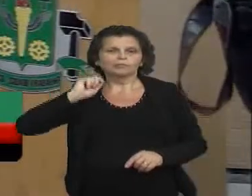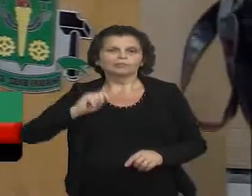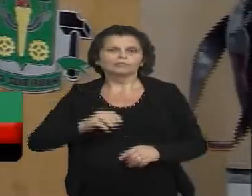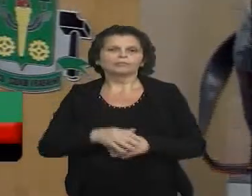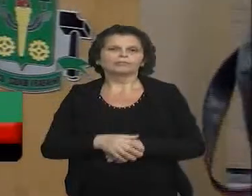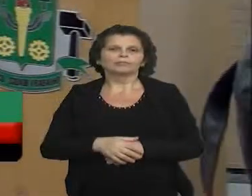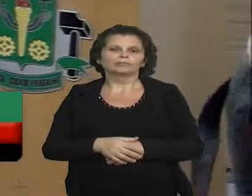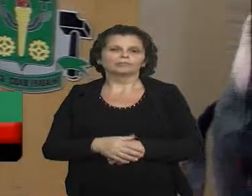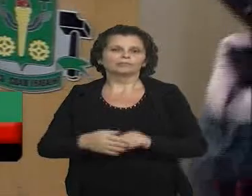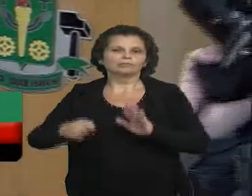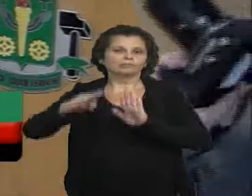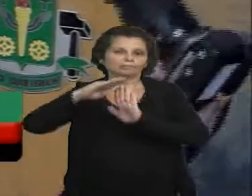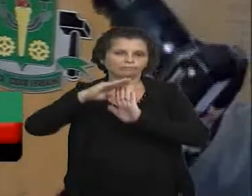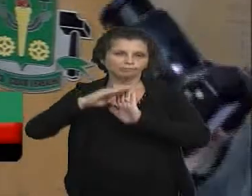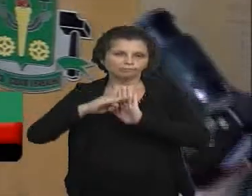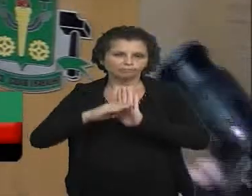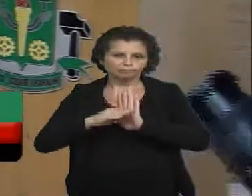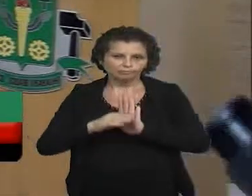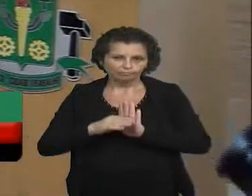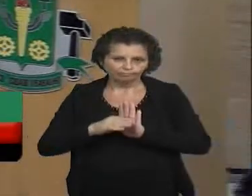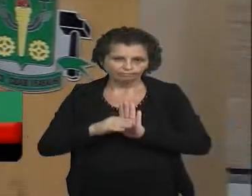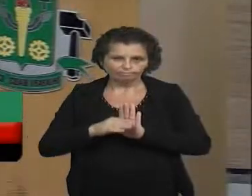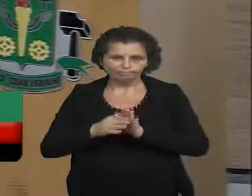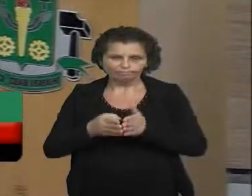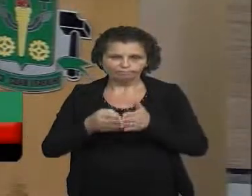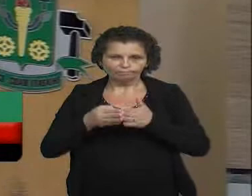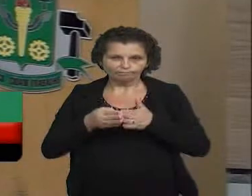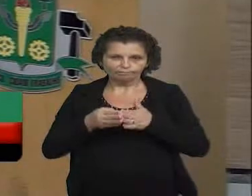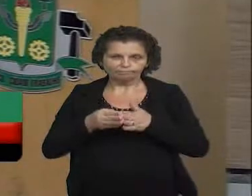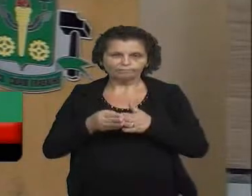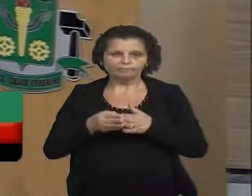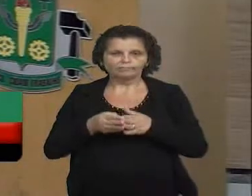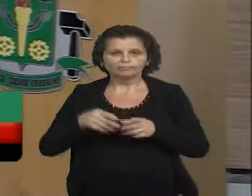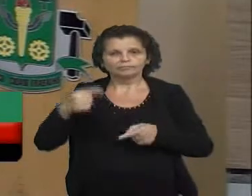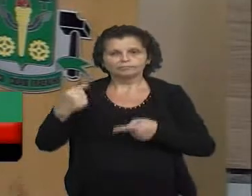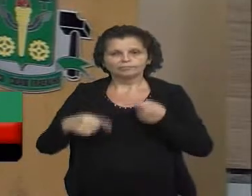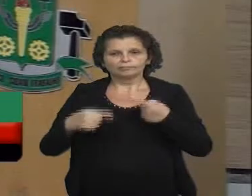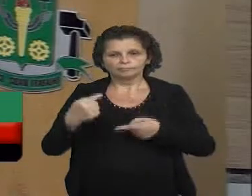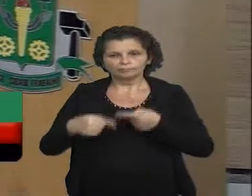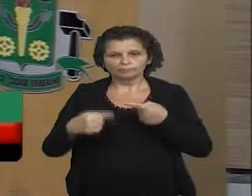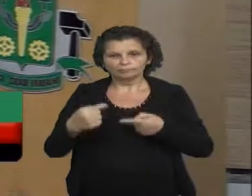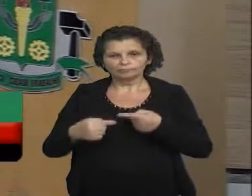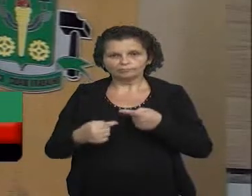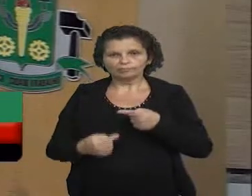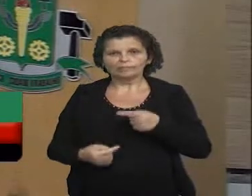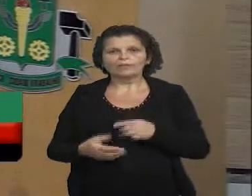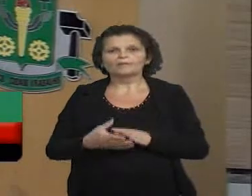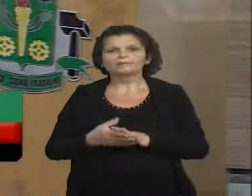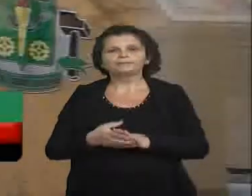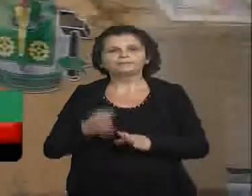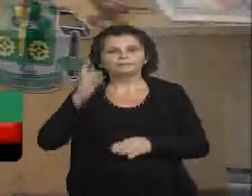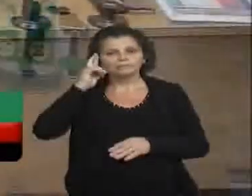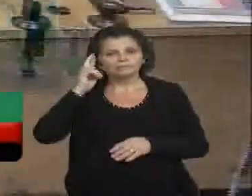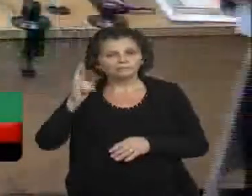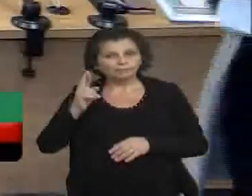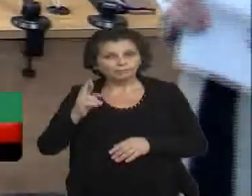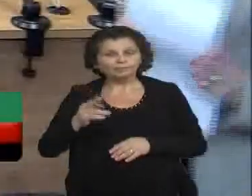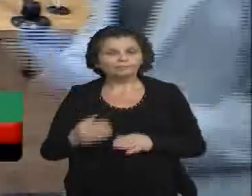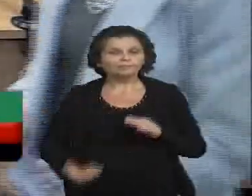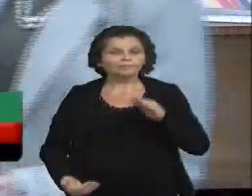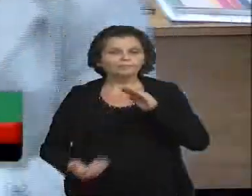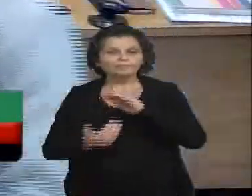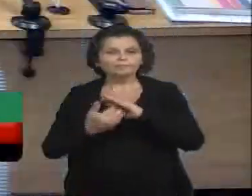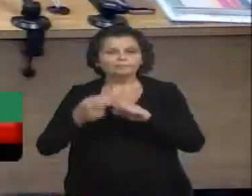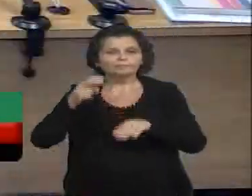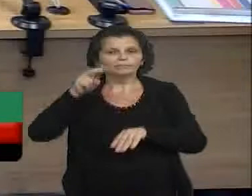Então, questão de ordem, presidente. Questão de ordem, vereadora. Para discutir. Para discutir, Vossa Excelência dispõe